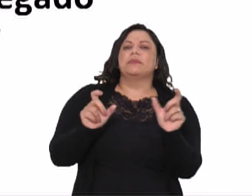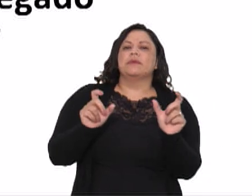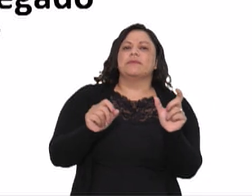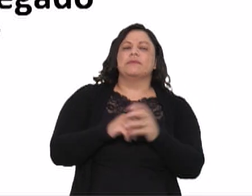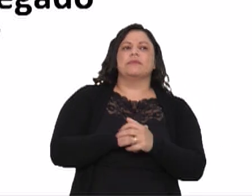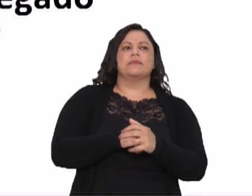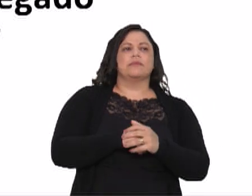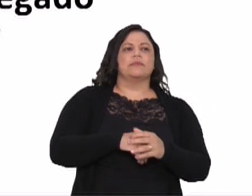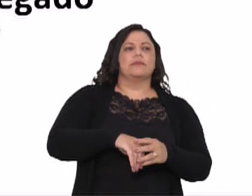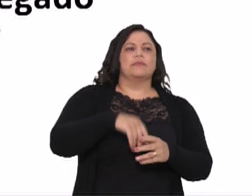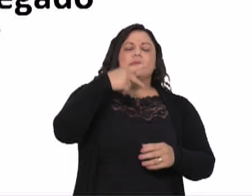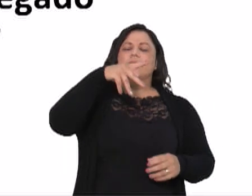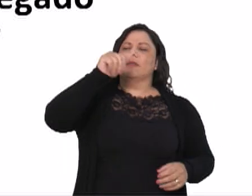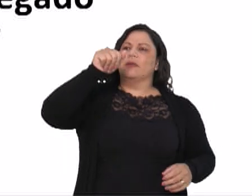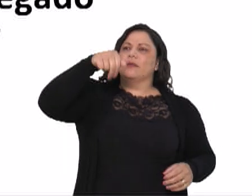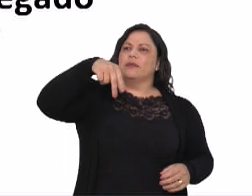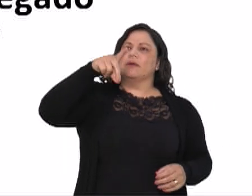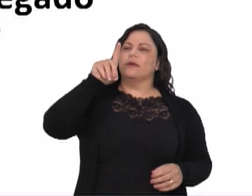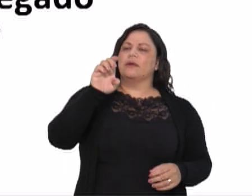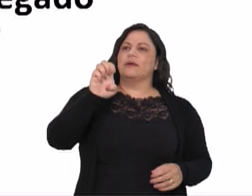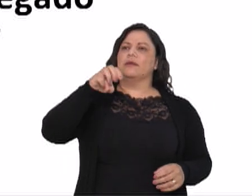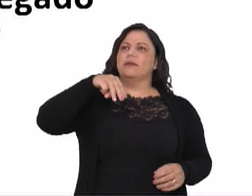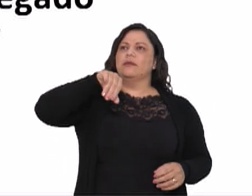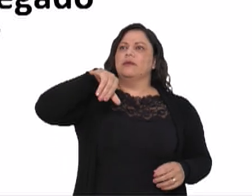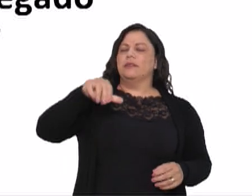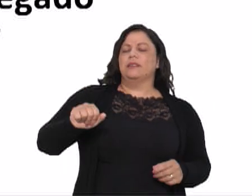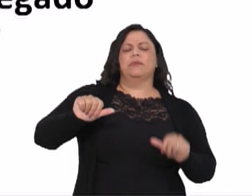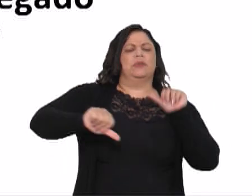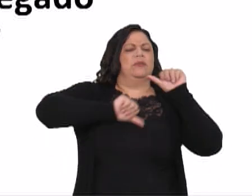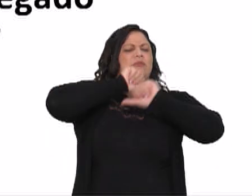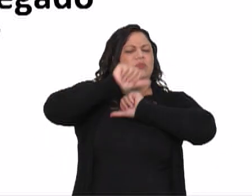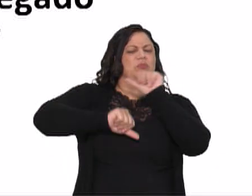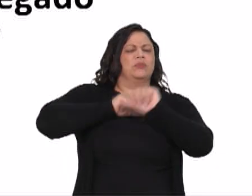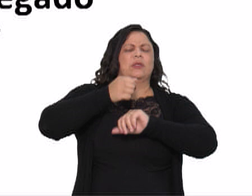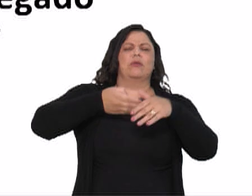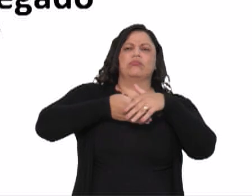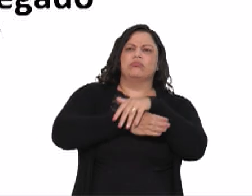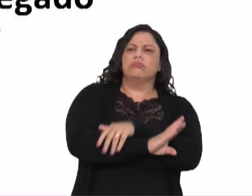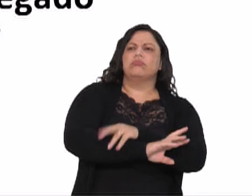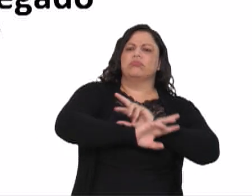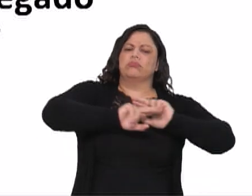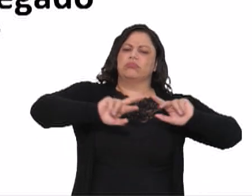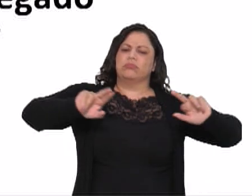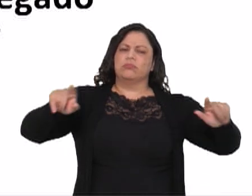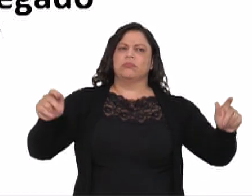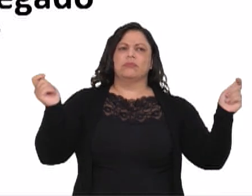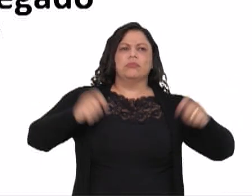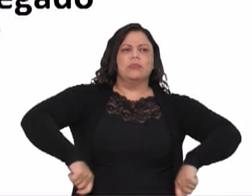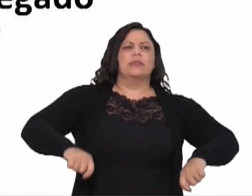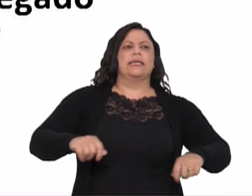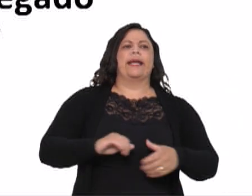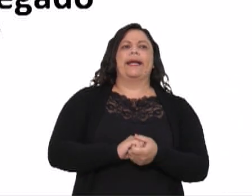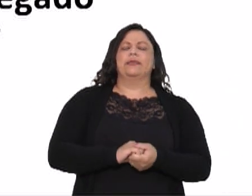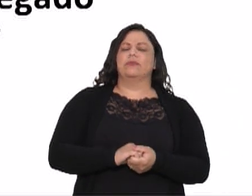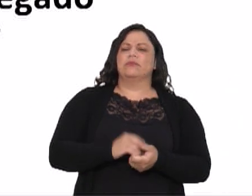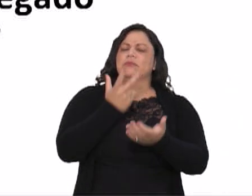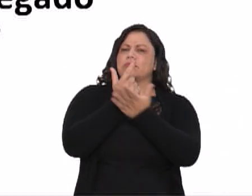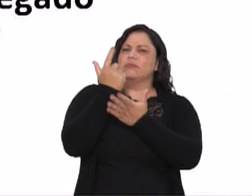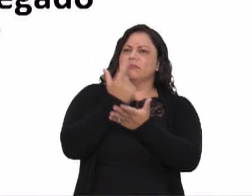os hábitos de consumo e algumas tendências podem ter chegado para ficar. As compras